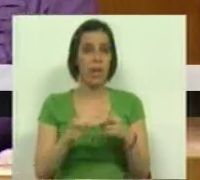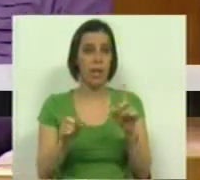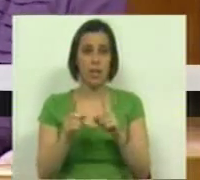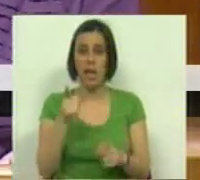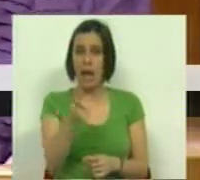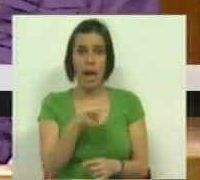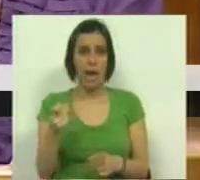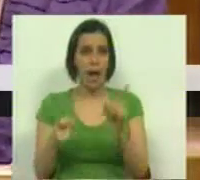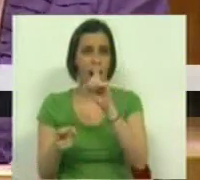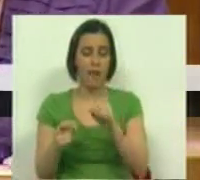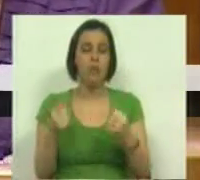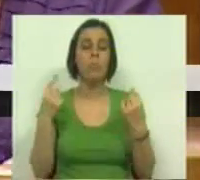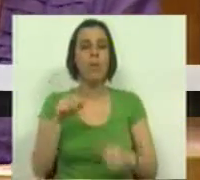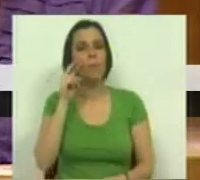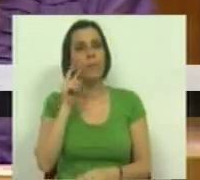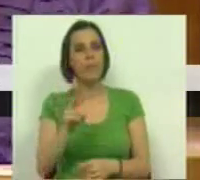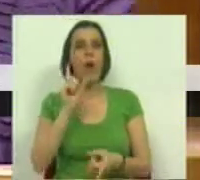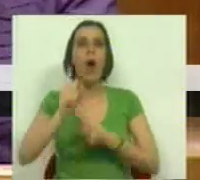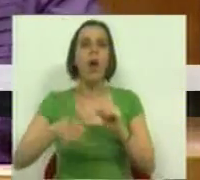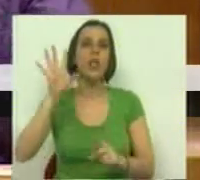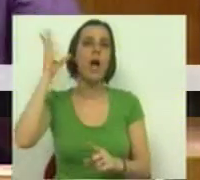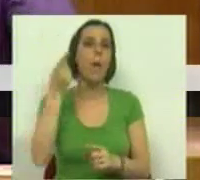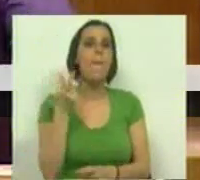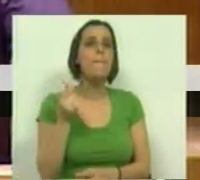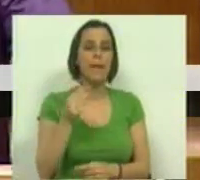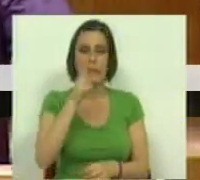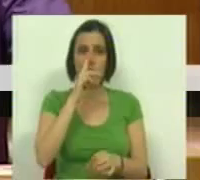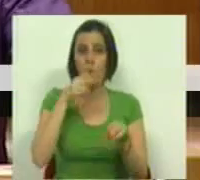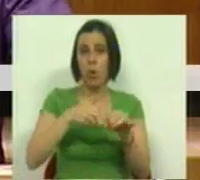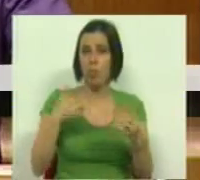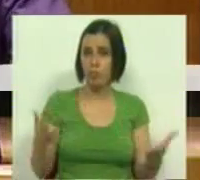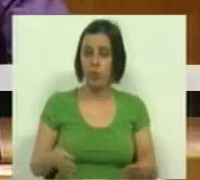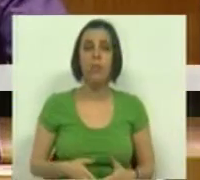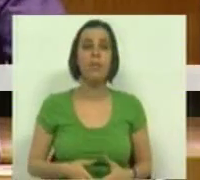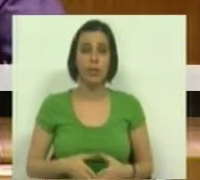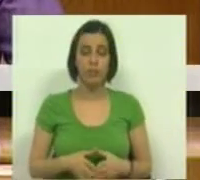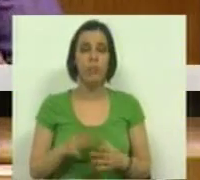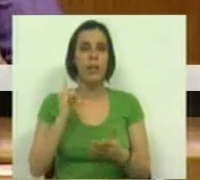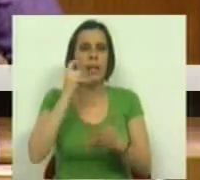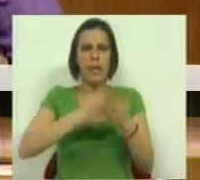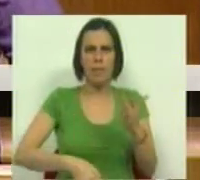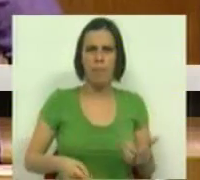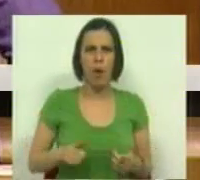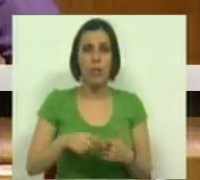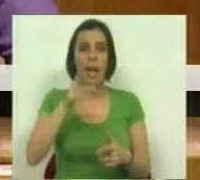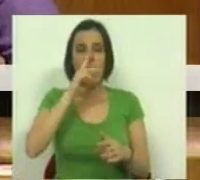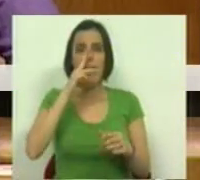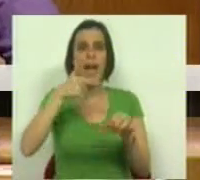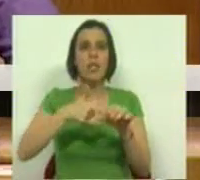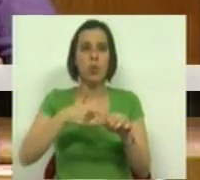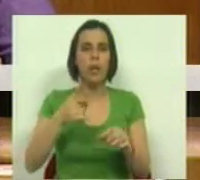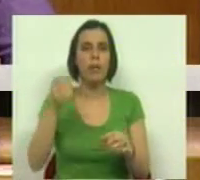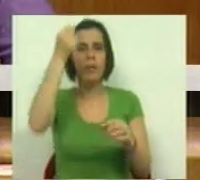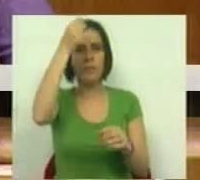eletricidade e no gás. Basta olhar para o que aconteceu com o preço dos combustíveis. Depois de impostos, a gasolina em Portugal